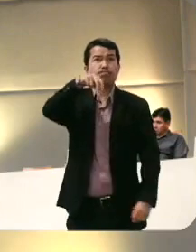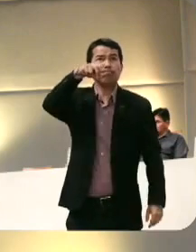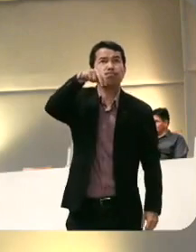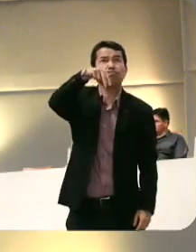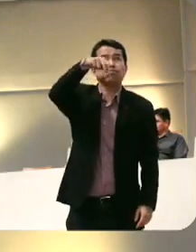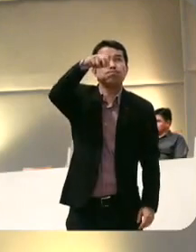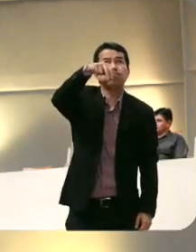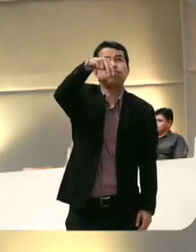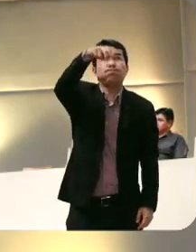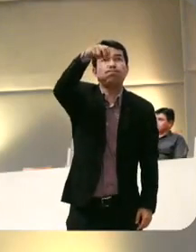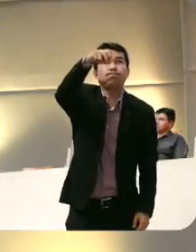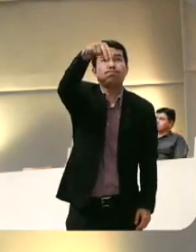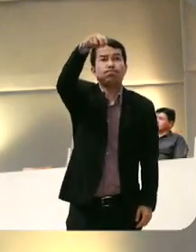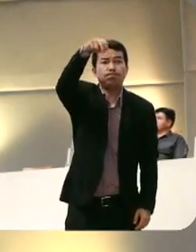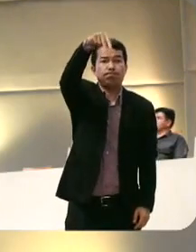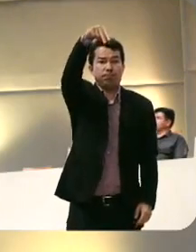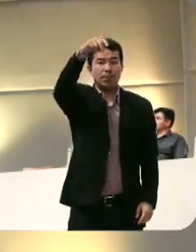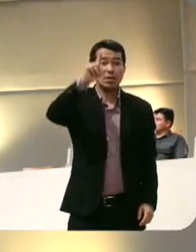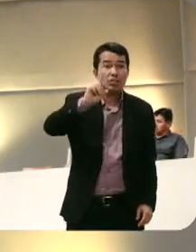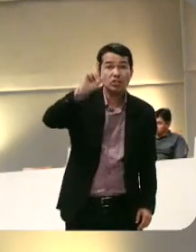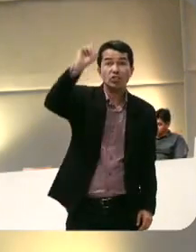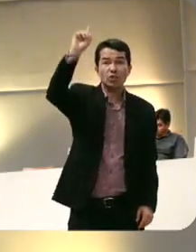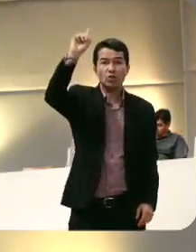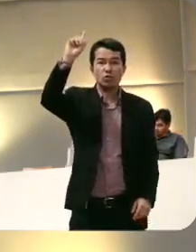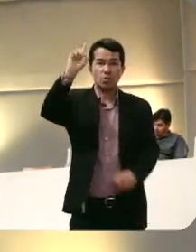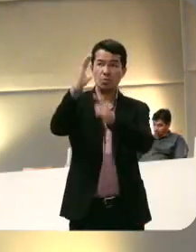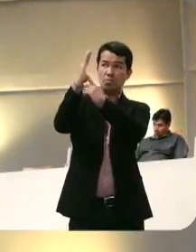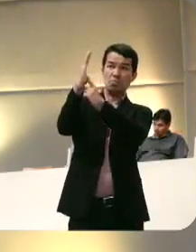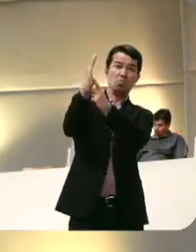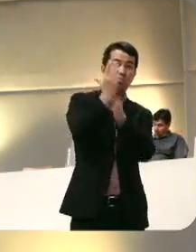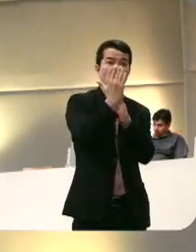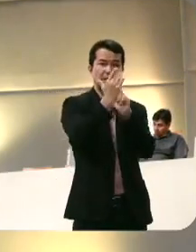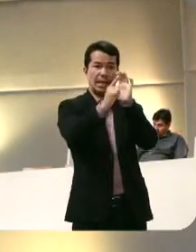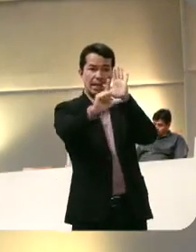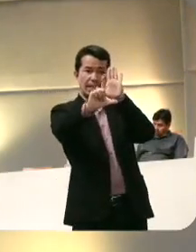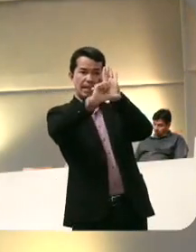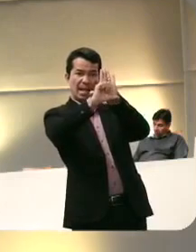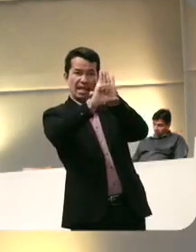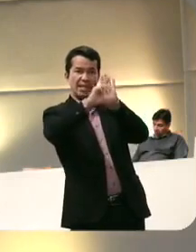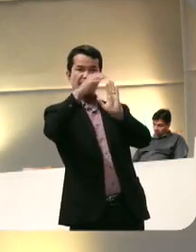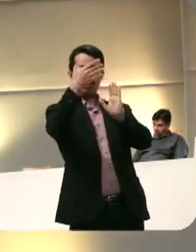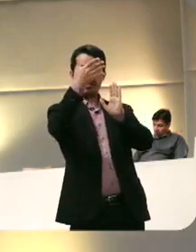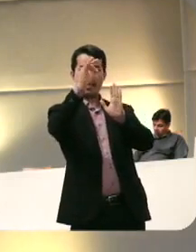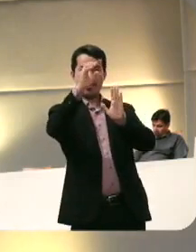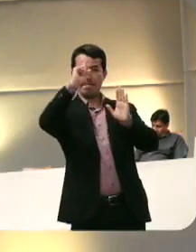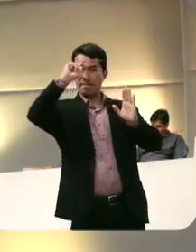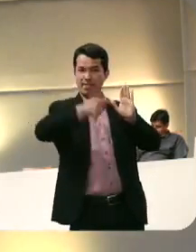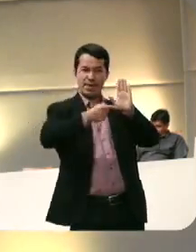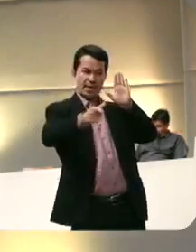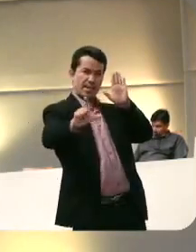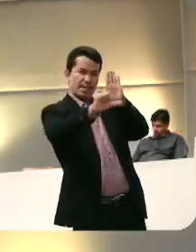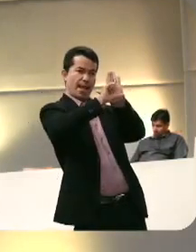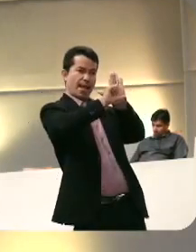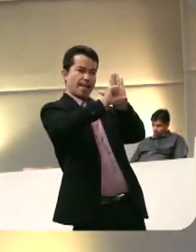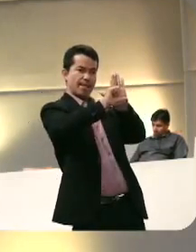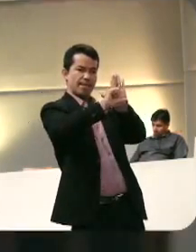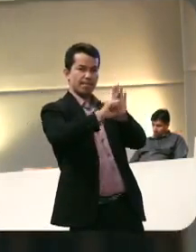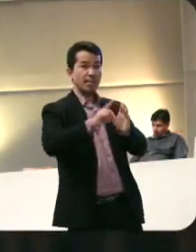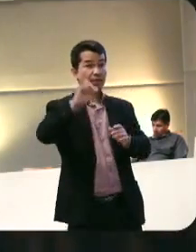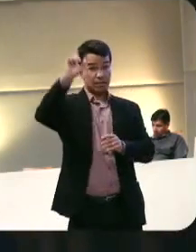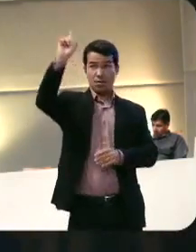Deus revela para ele as leis que iam dirigir aquele povo. Ele escreve em tábuas. A glória do Senhor